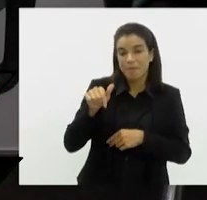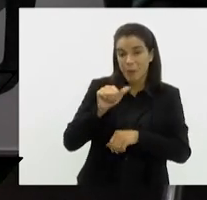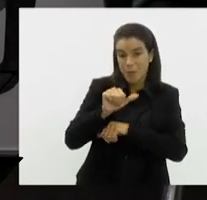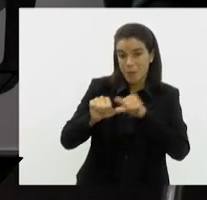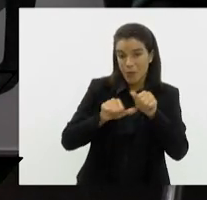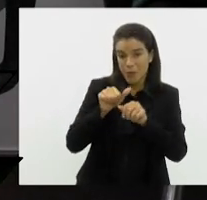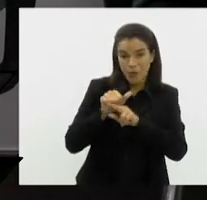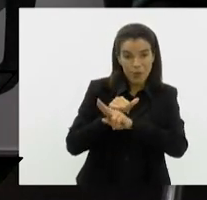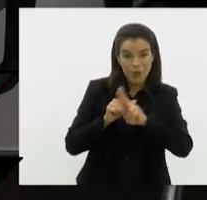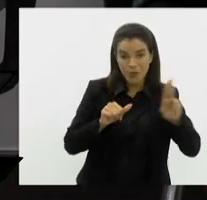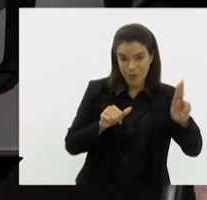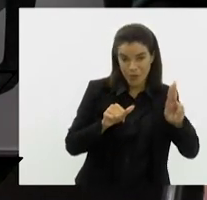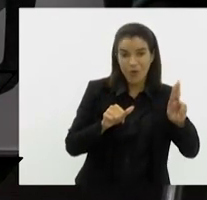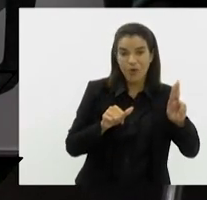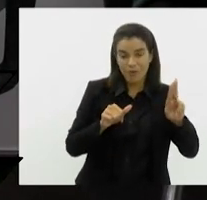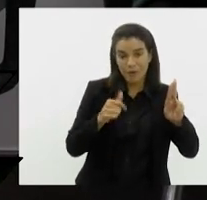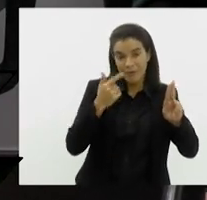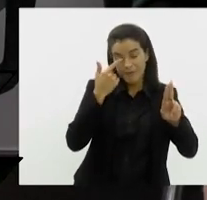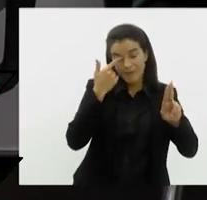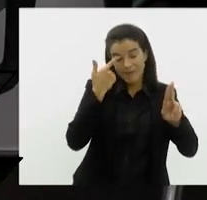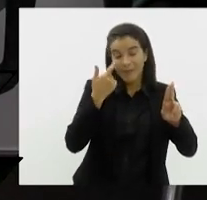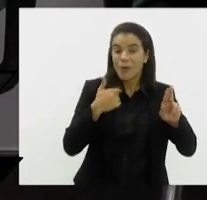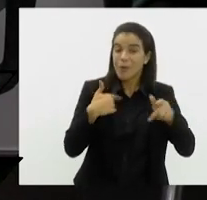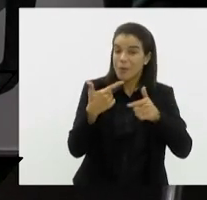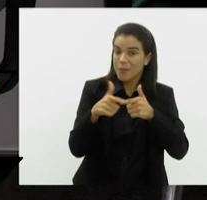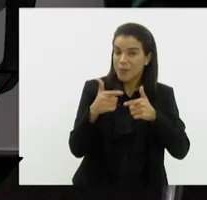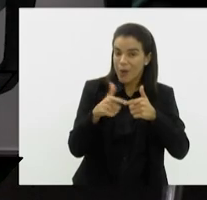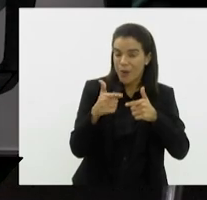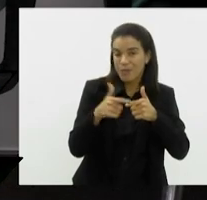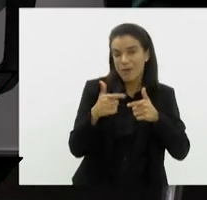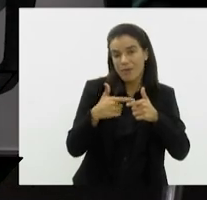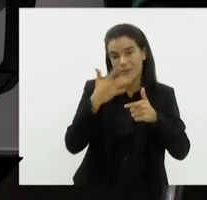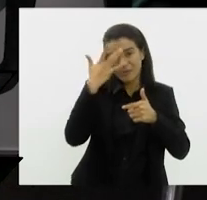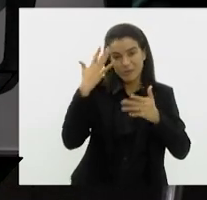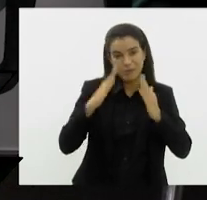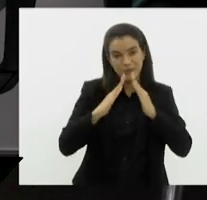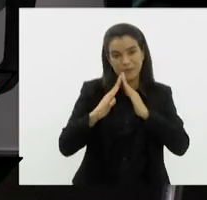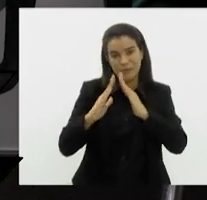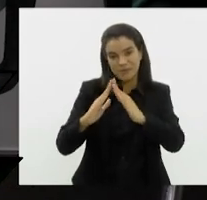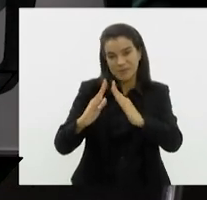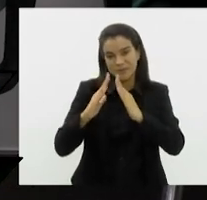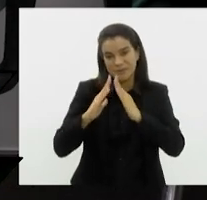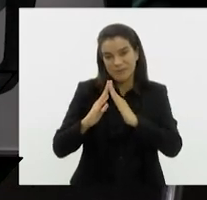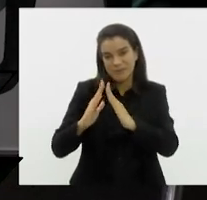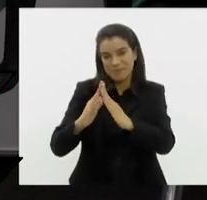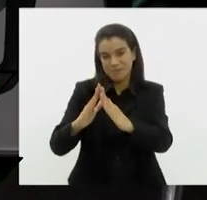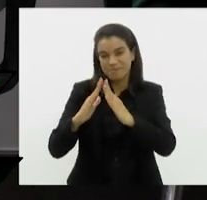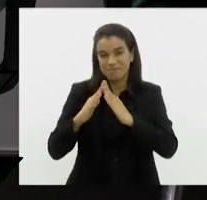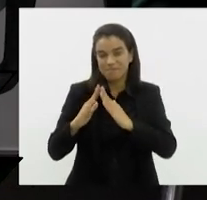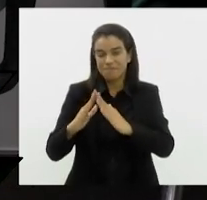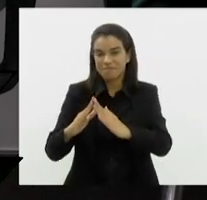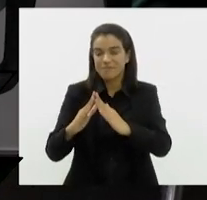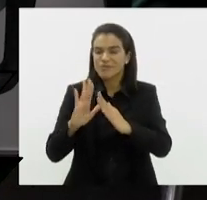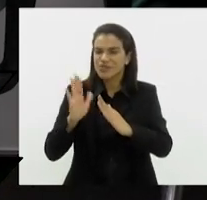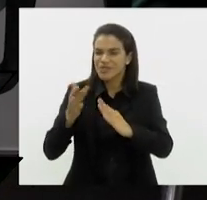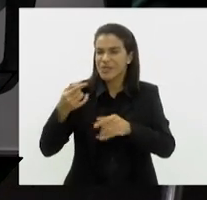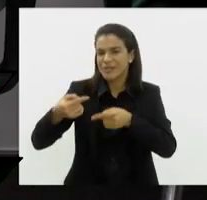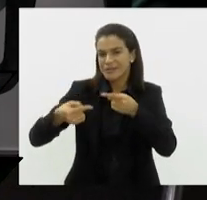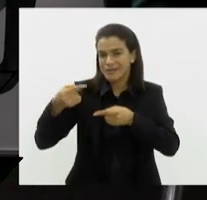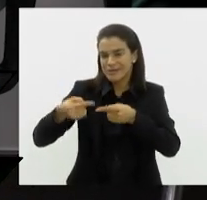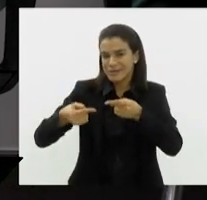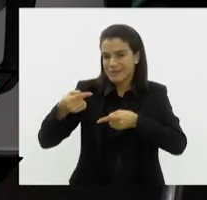o nome, você traz um problema imenso para os moradores. A gente já discutiu